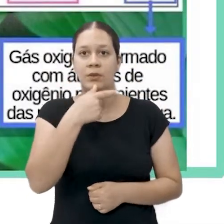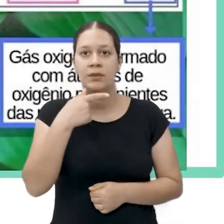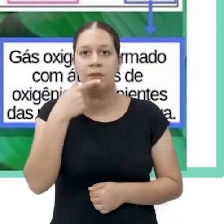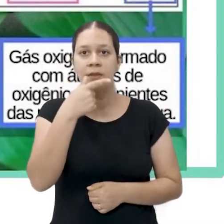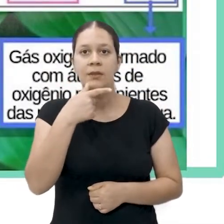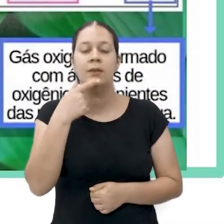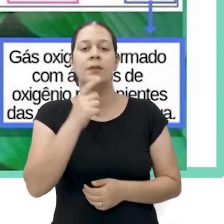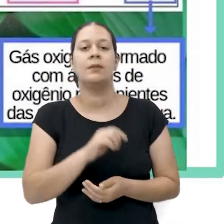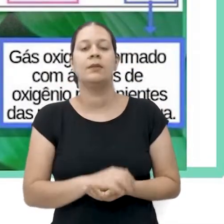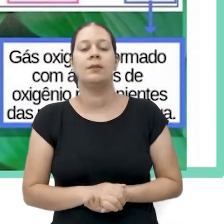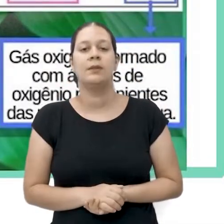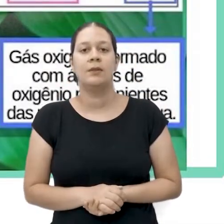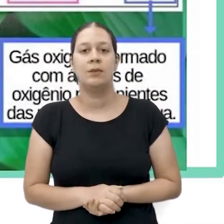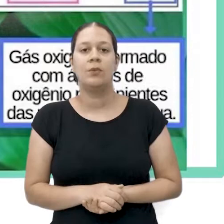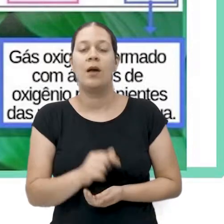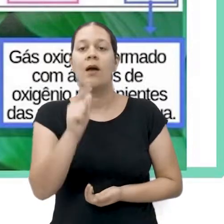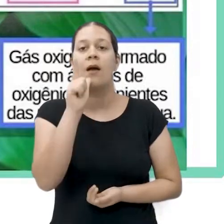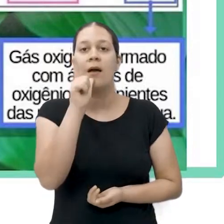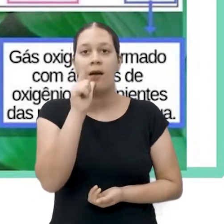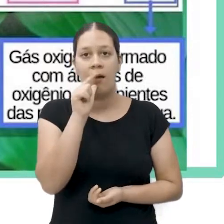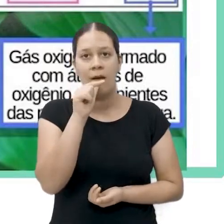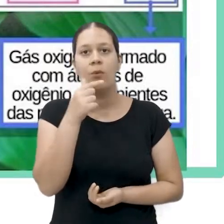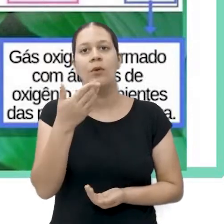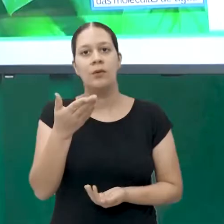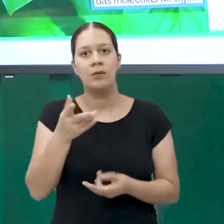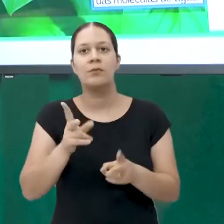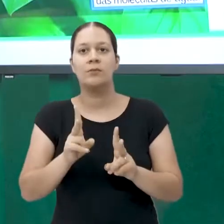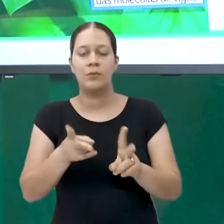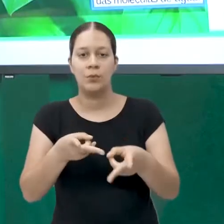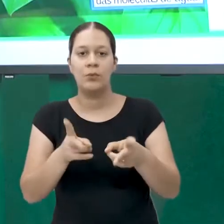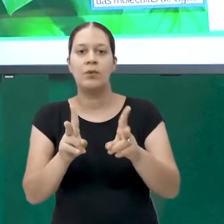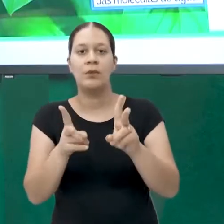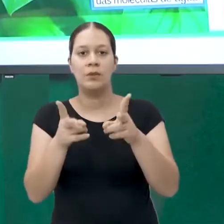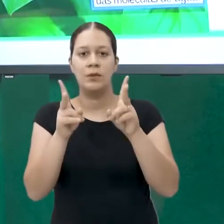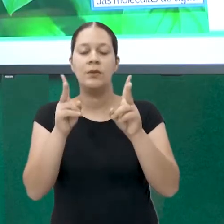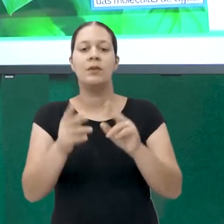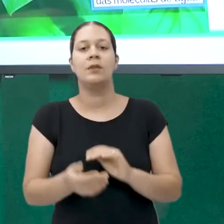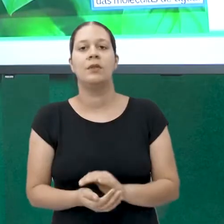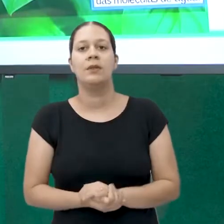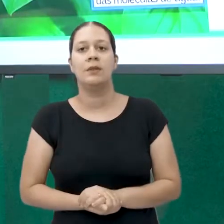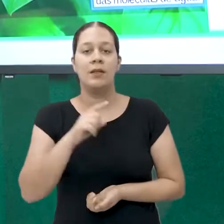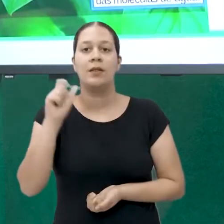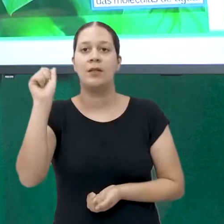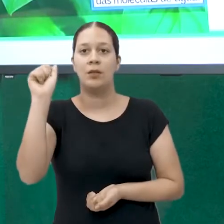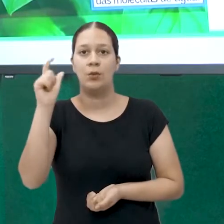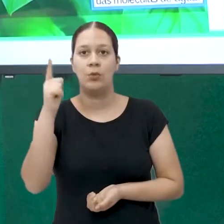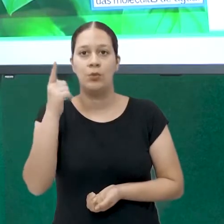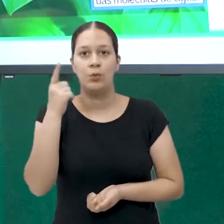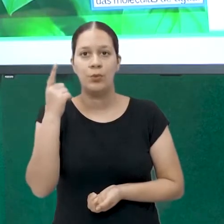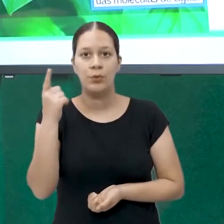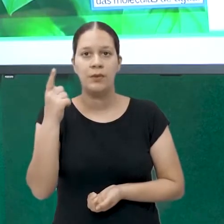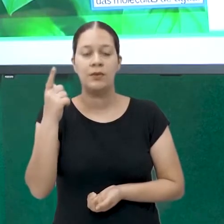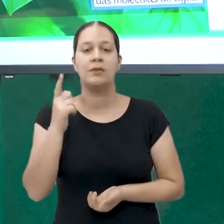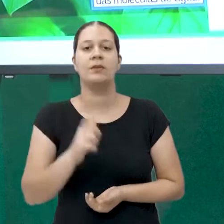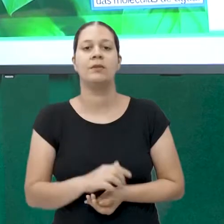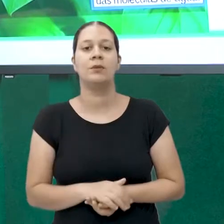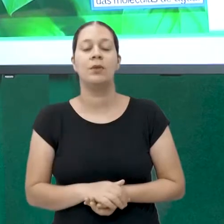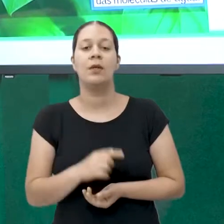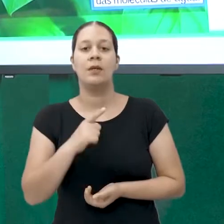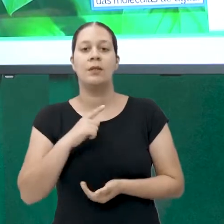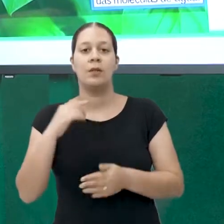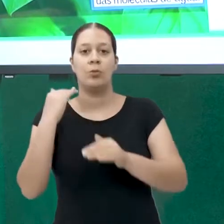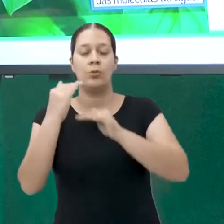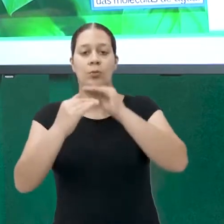Vamos lá. Você tem água. Com a presença de luz,